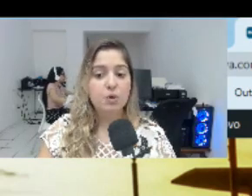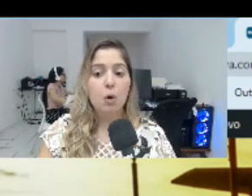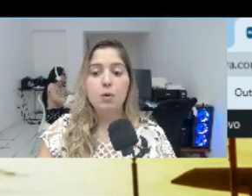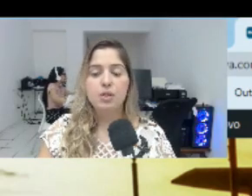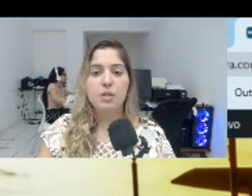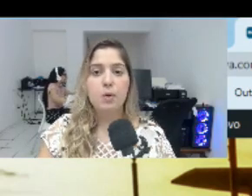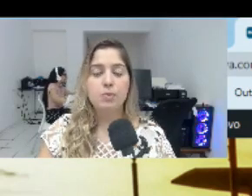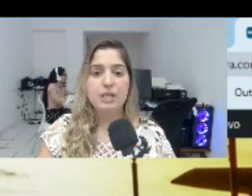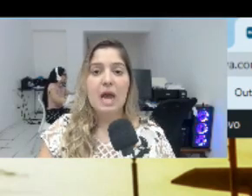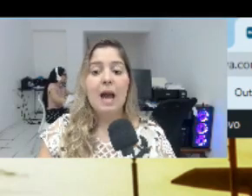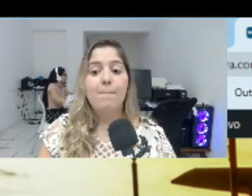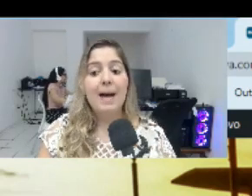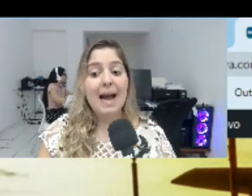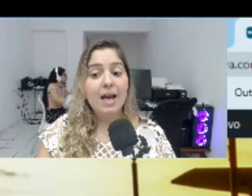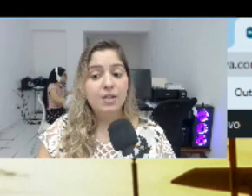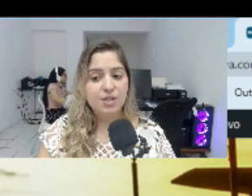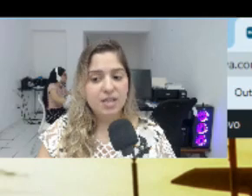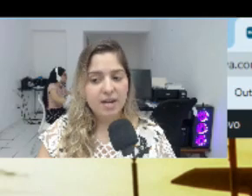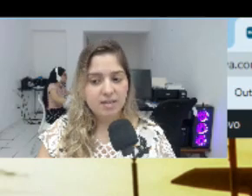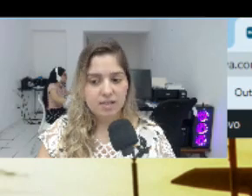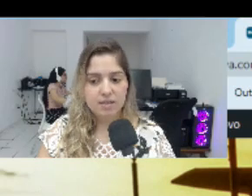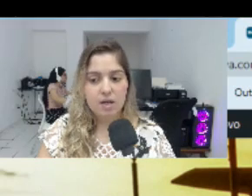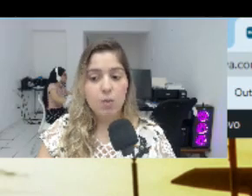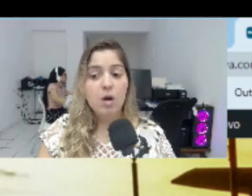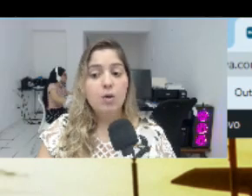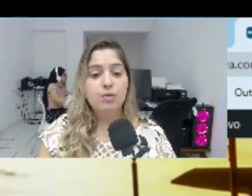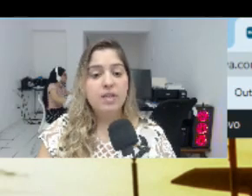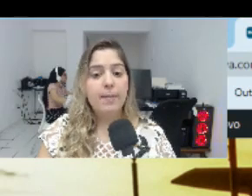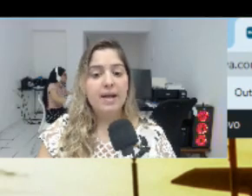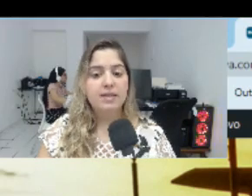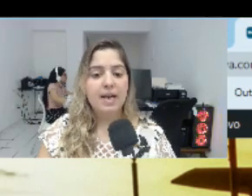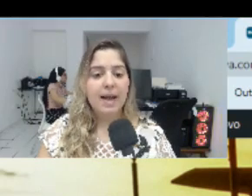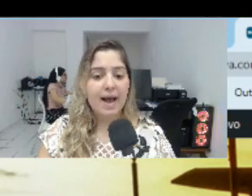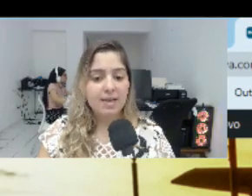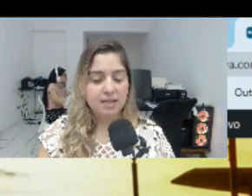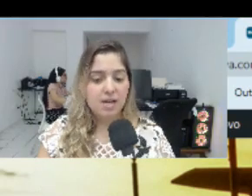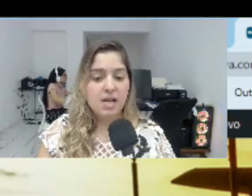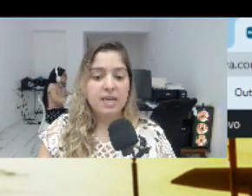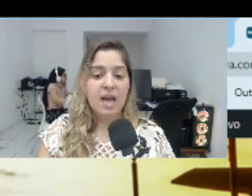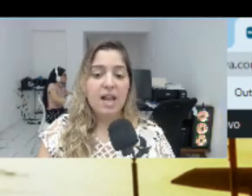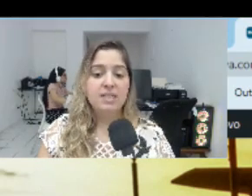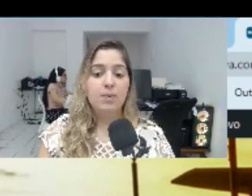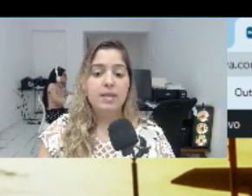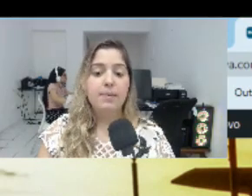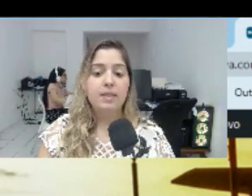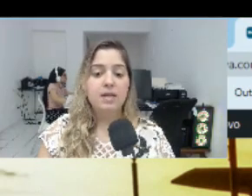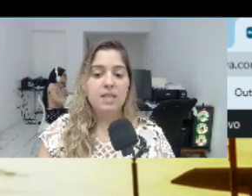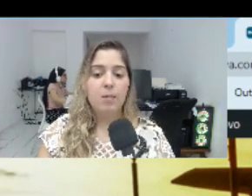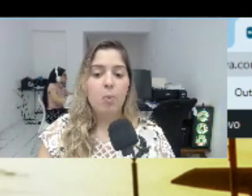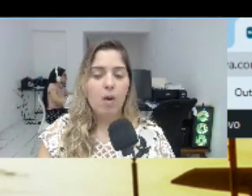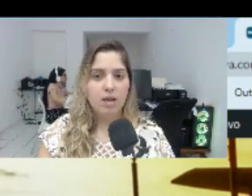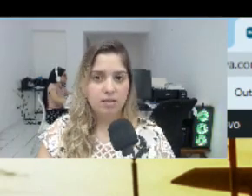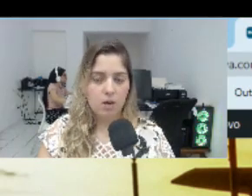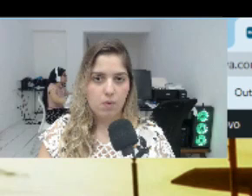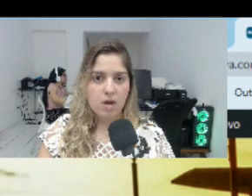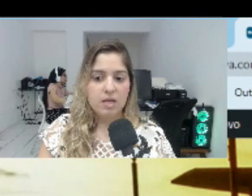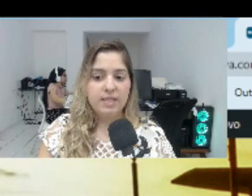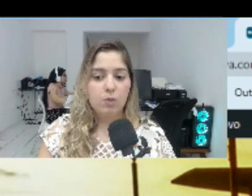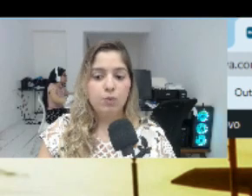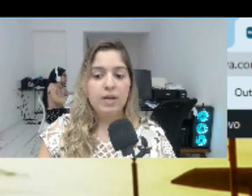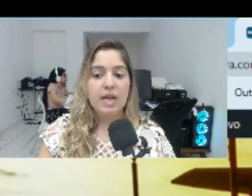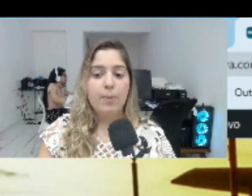e criticou o que chamou de partidarização nos debates da Casa em relação a demandas da